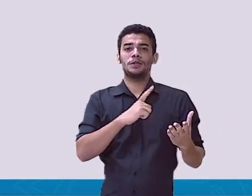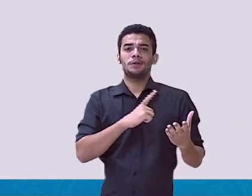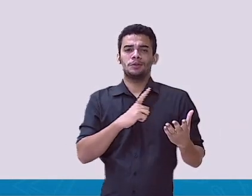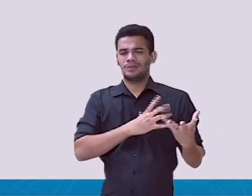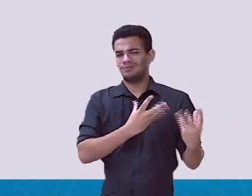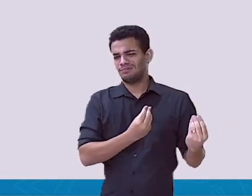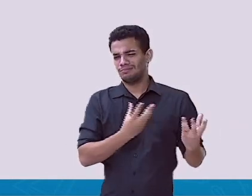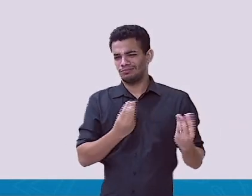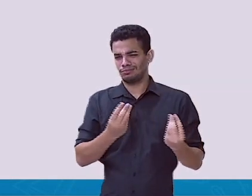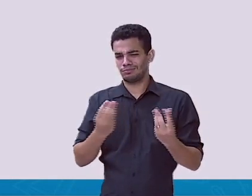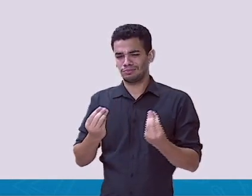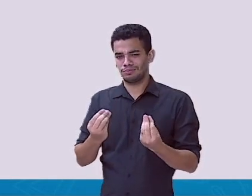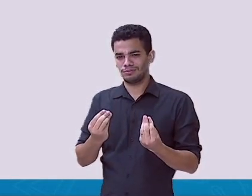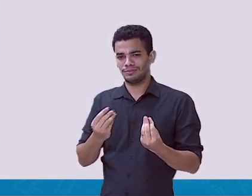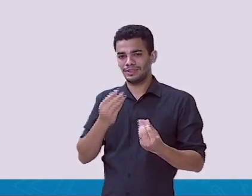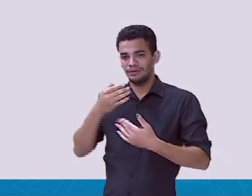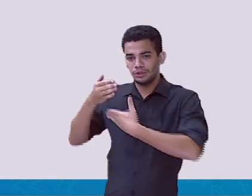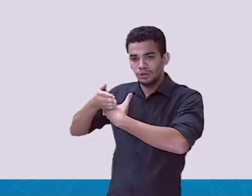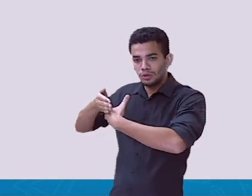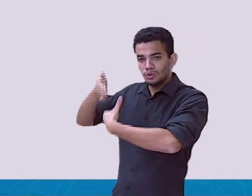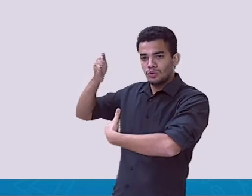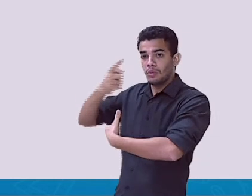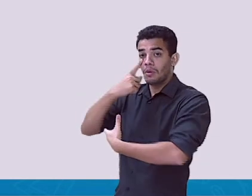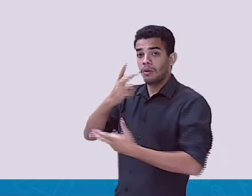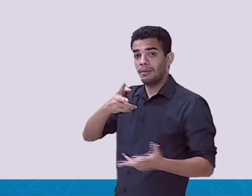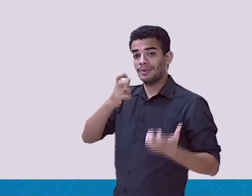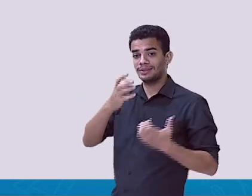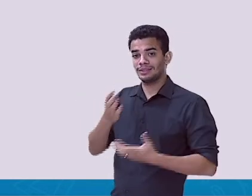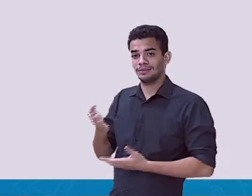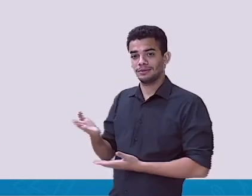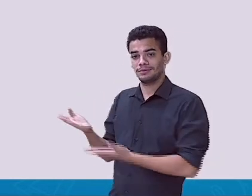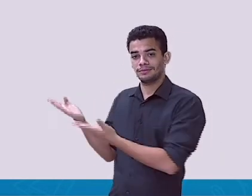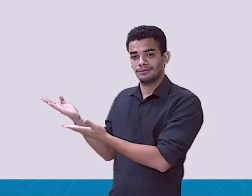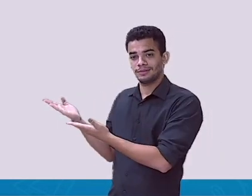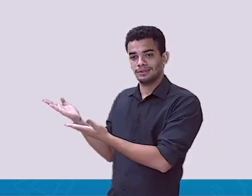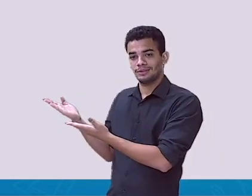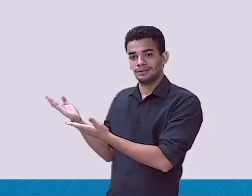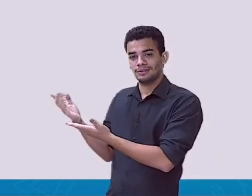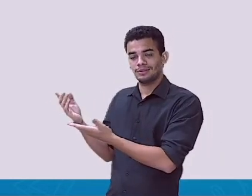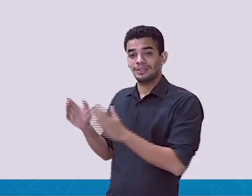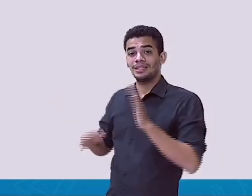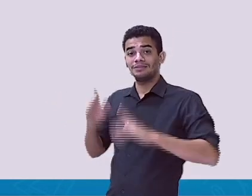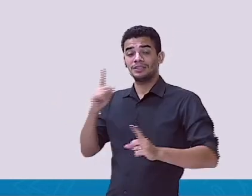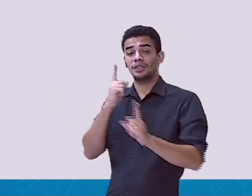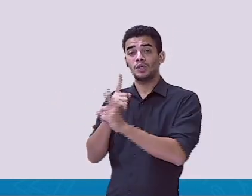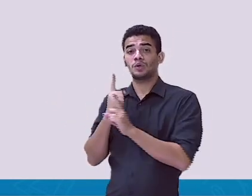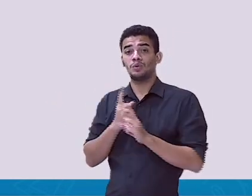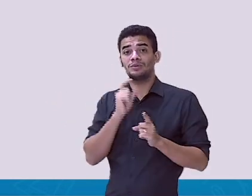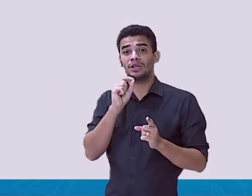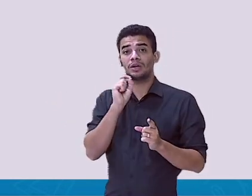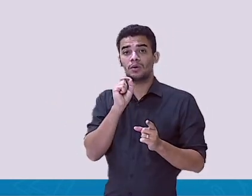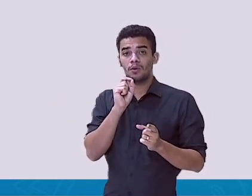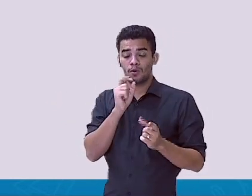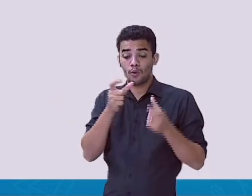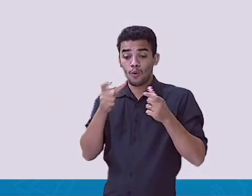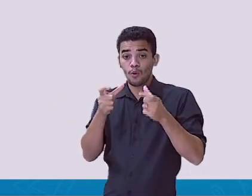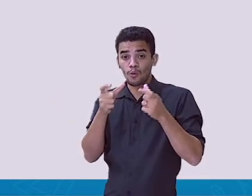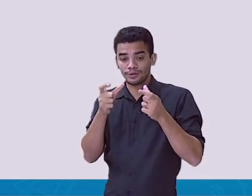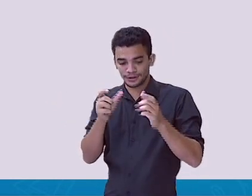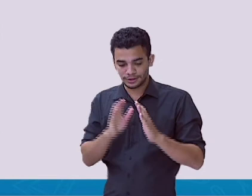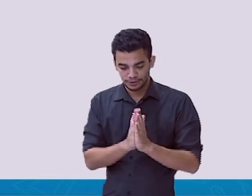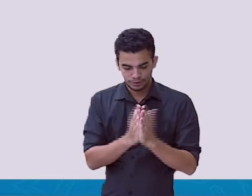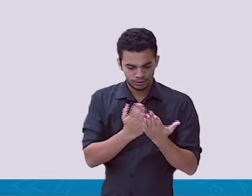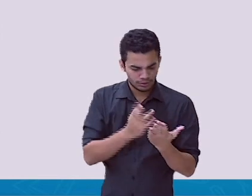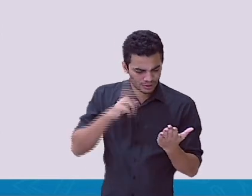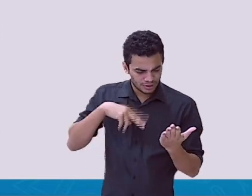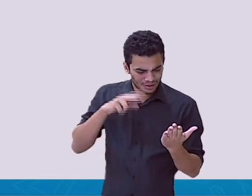né? Que são as traças dos livros, que a gente às vezes acha só o casulinho dela pregadinho lá na parede